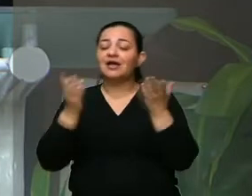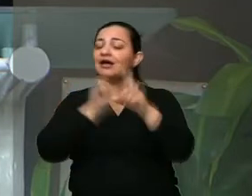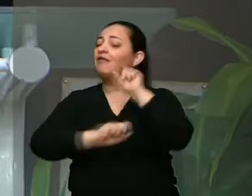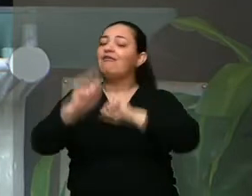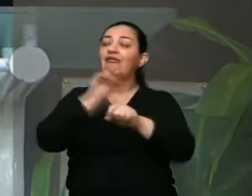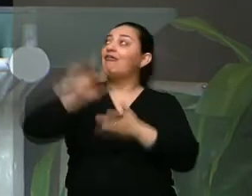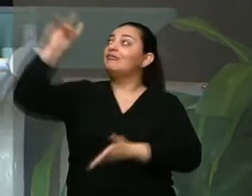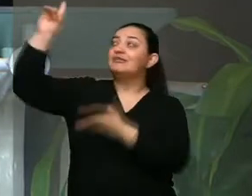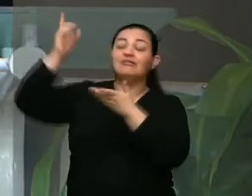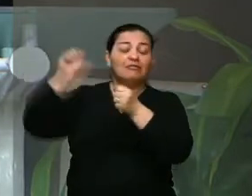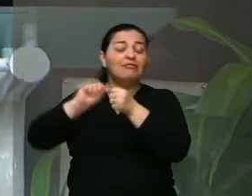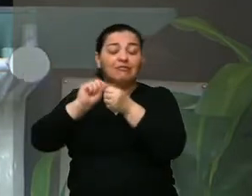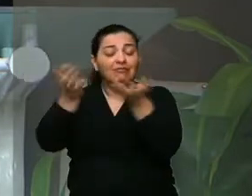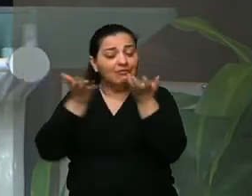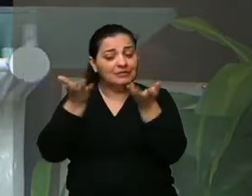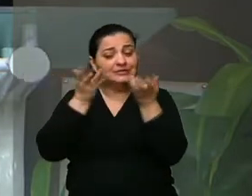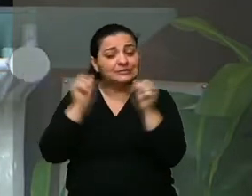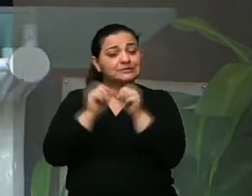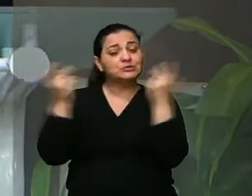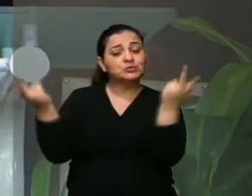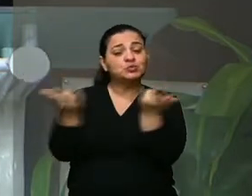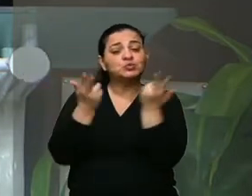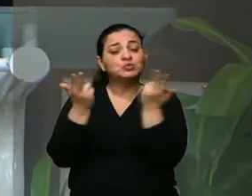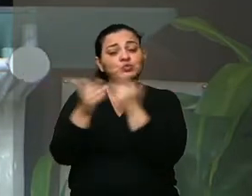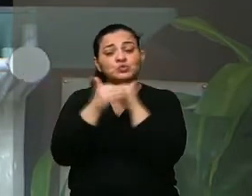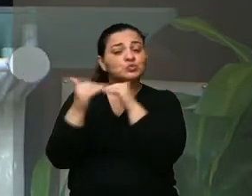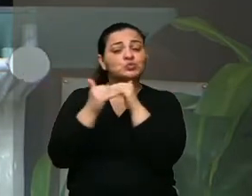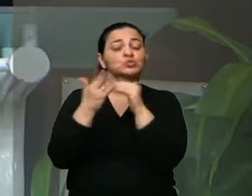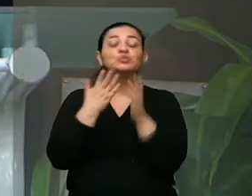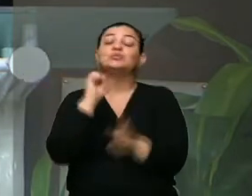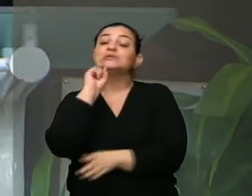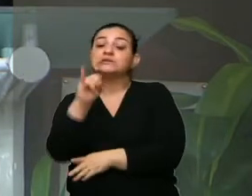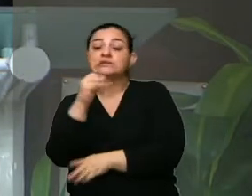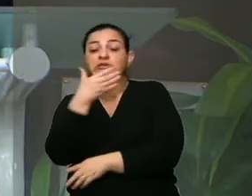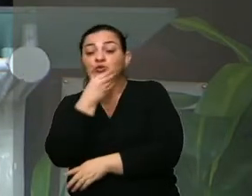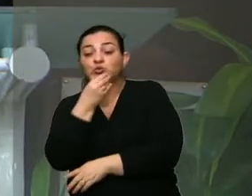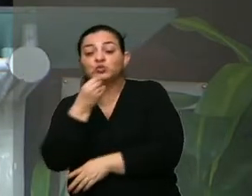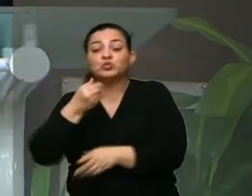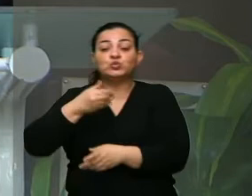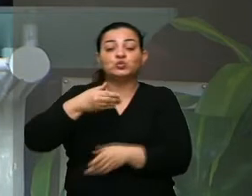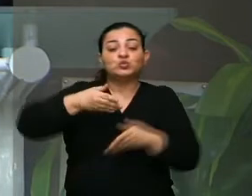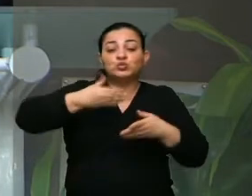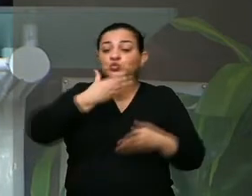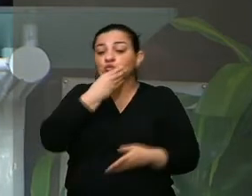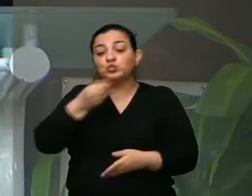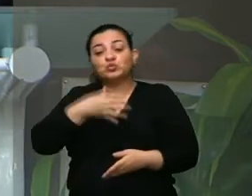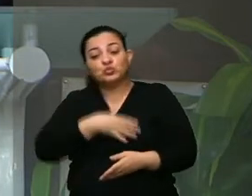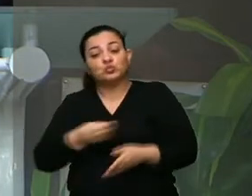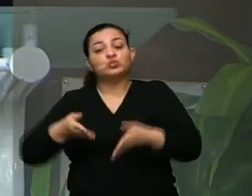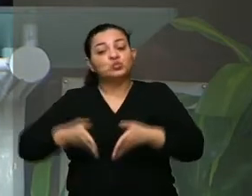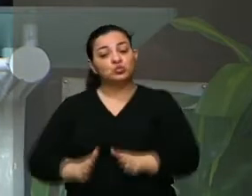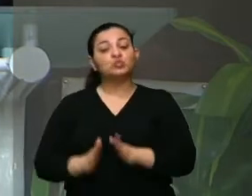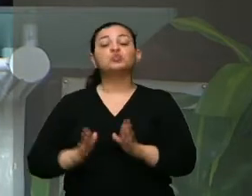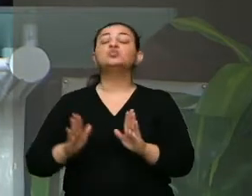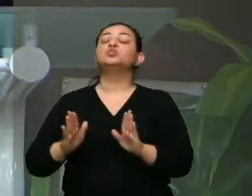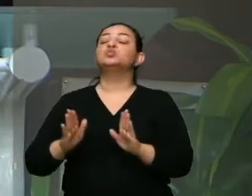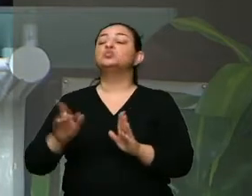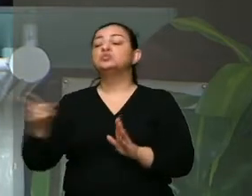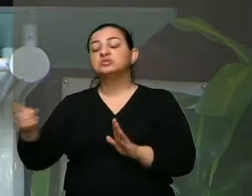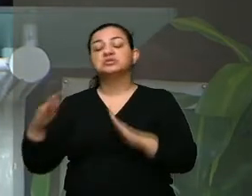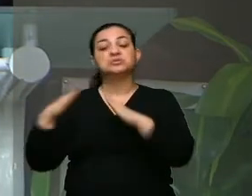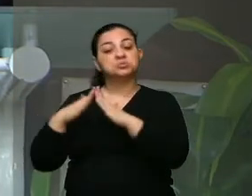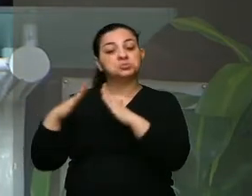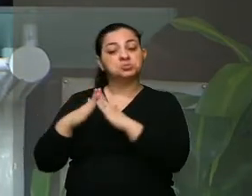fazer conosco agora se ele se aquele rapaz tivesse nascido se aquele rapaz nascesse em